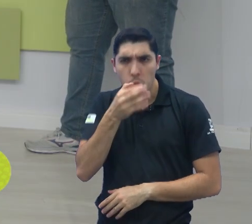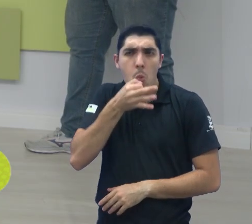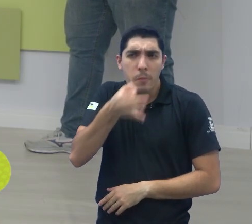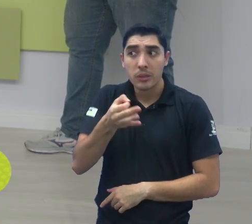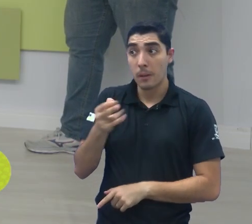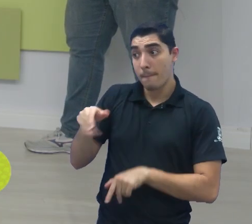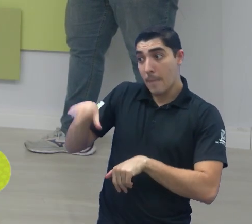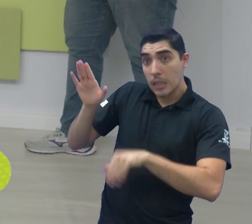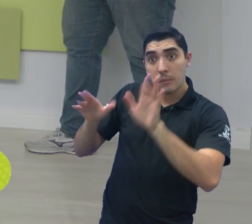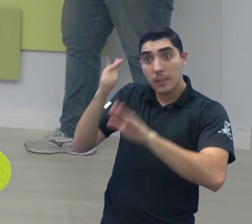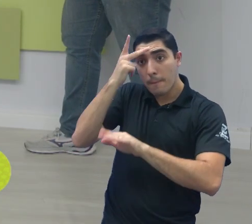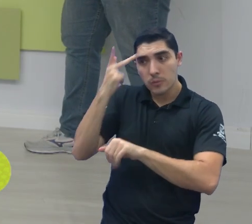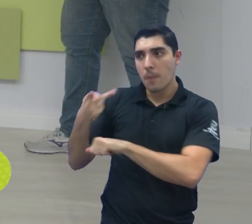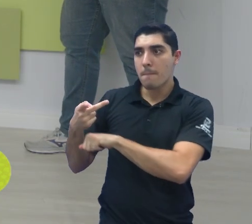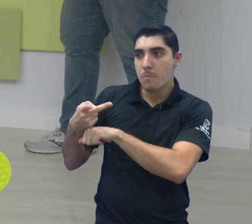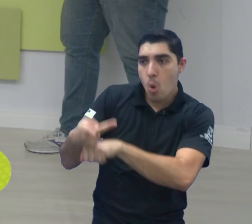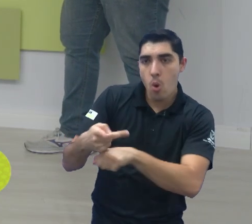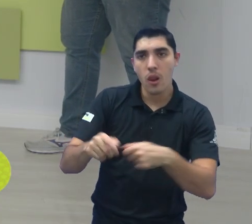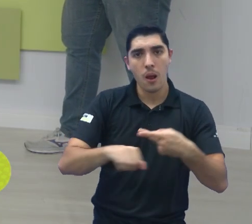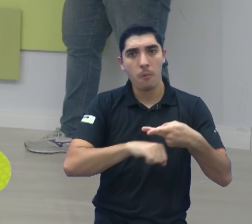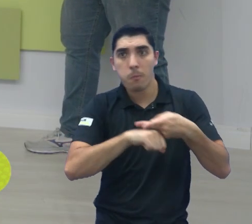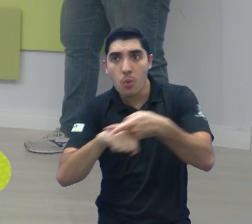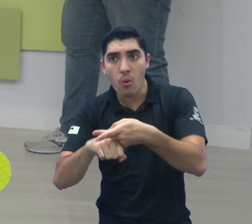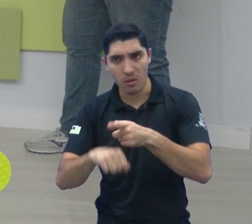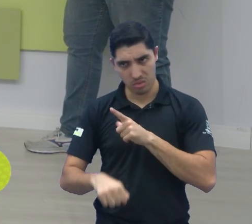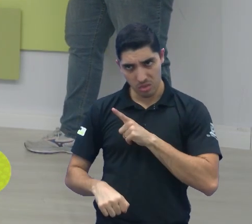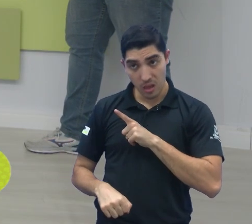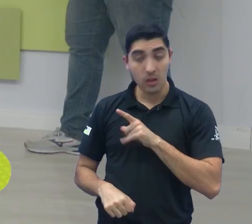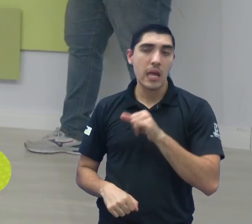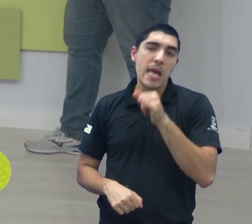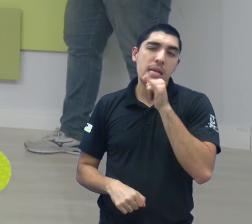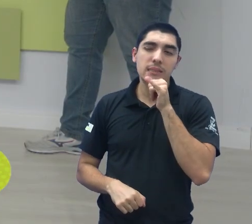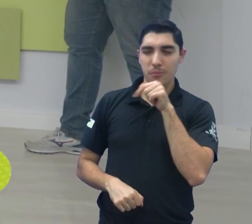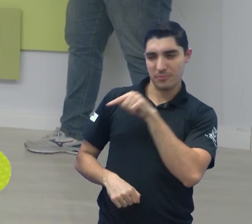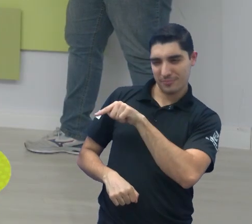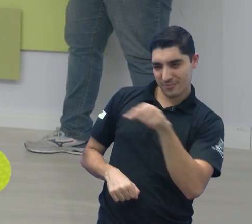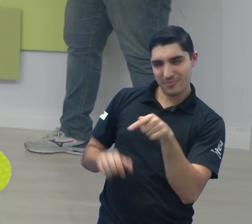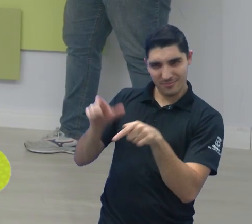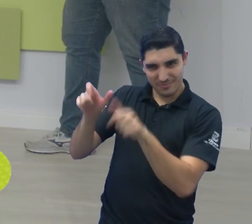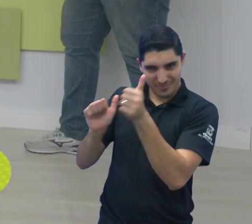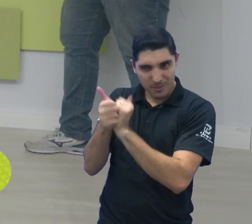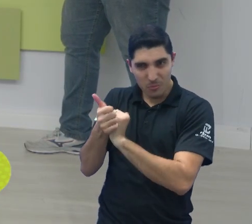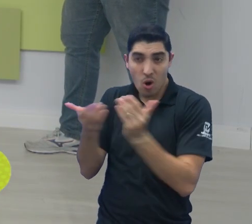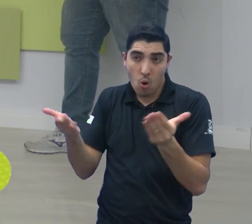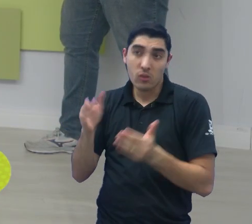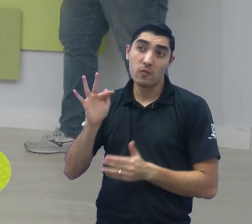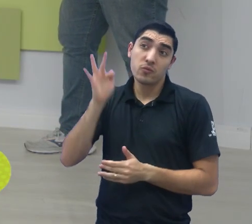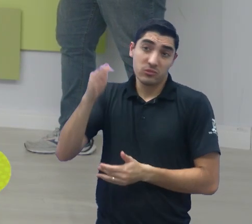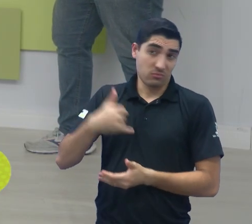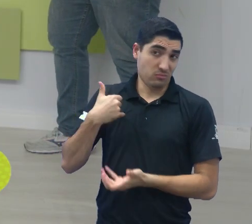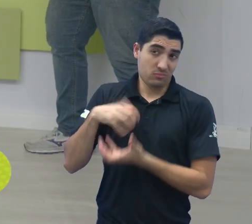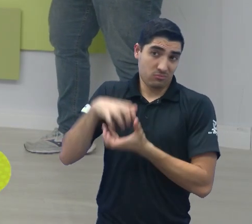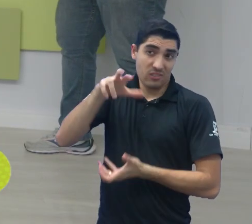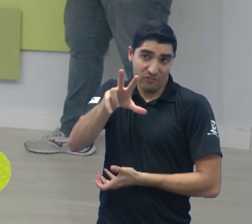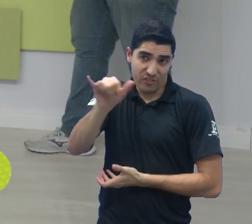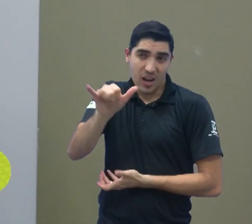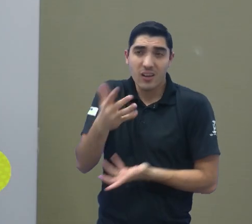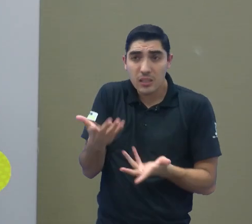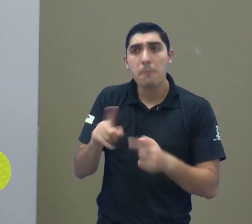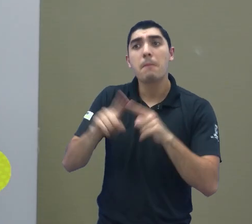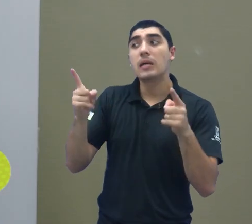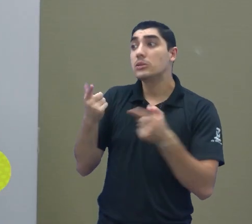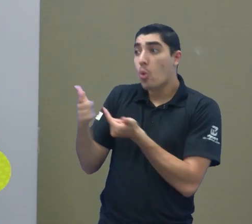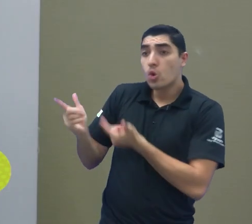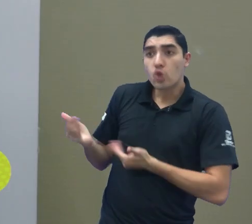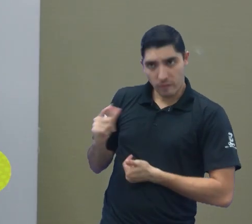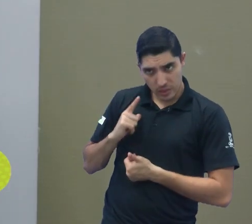novos atletas, porque esse pessoal que está hoje aqui vai passar. Você precisa de renovação. Está havendo mais a procura para a bocha paralímpica? Tem a